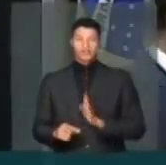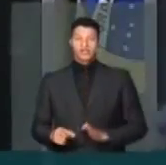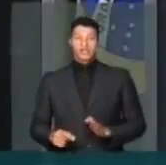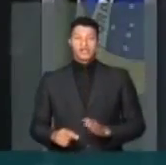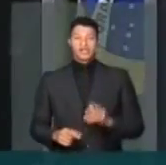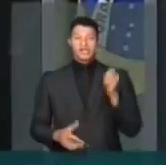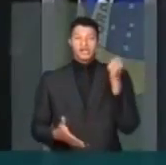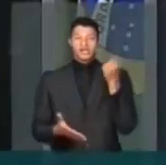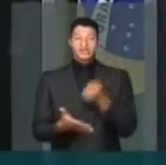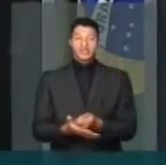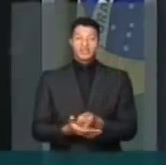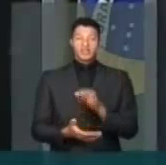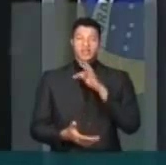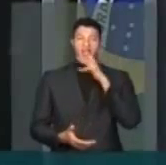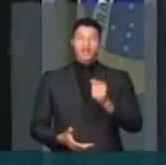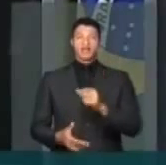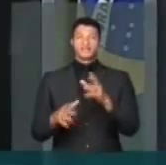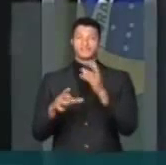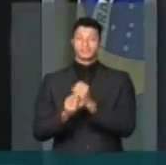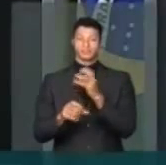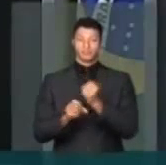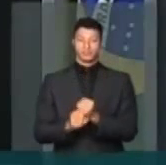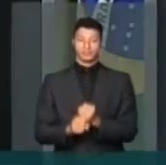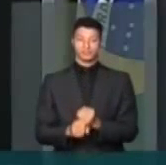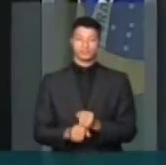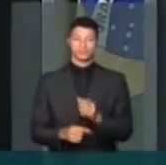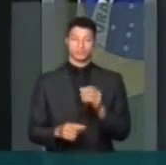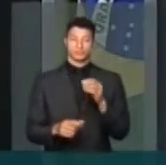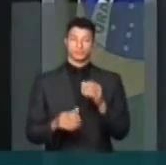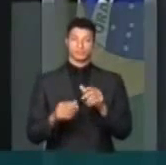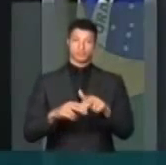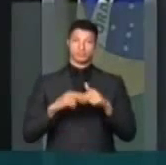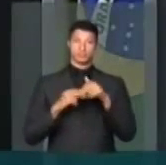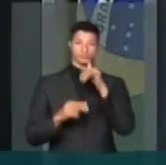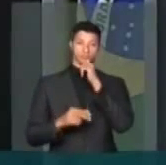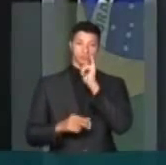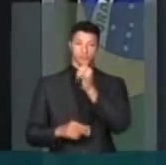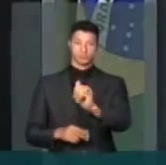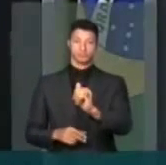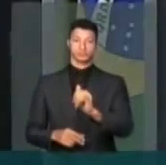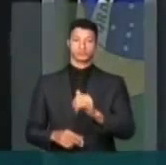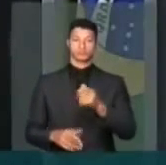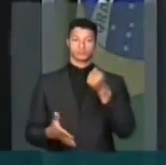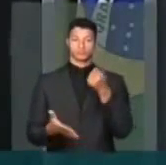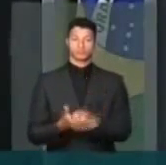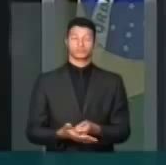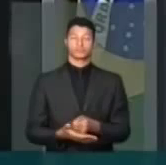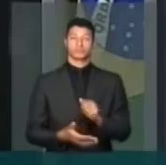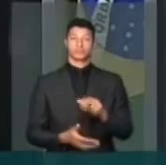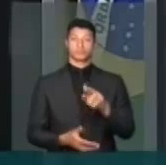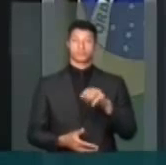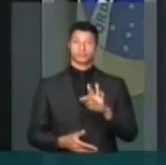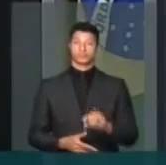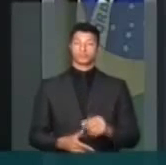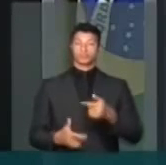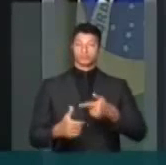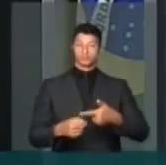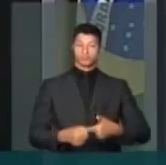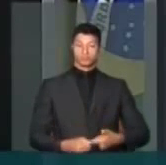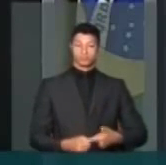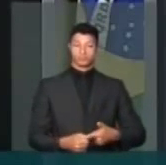brasileiro pague todas essas contas. Contas através da energia, do aumento da